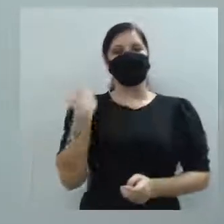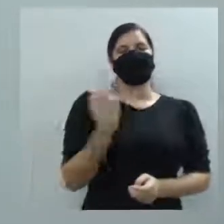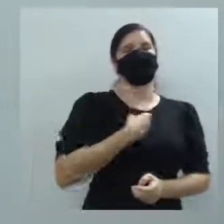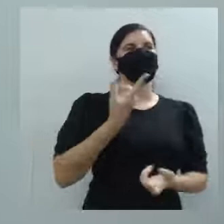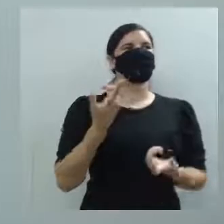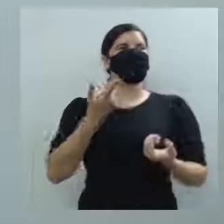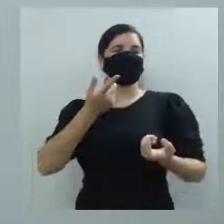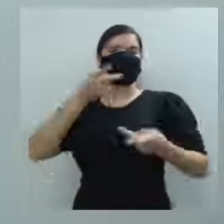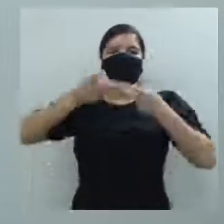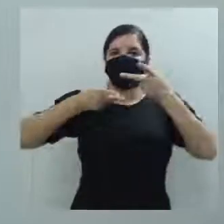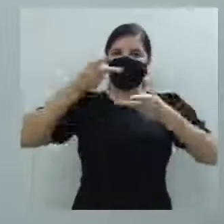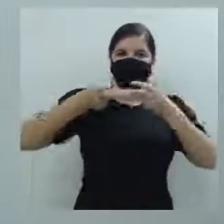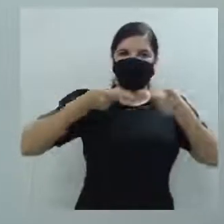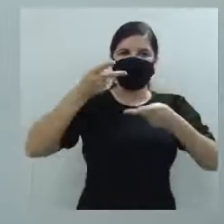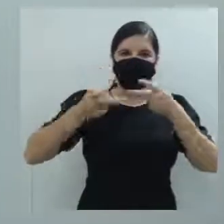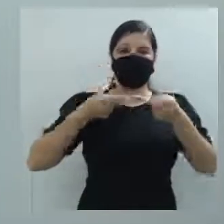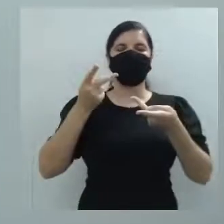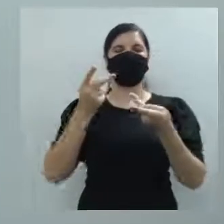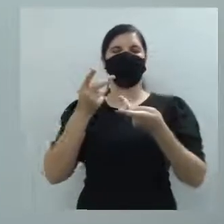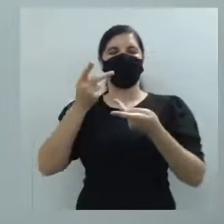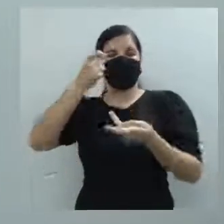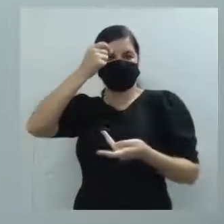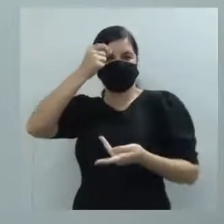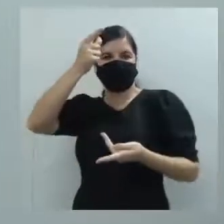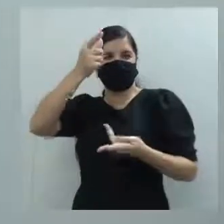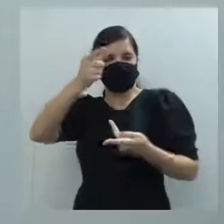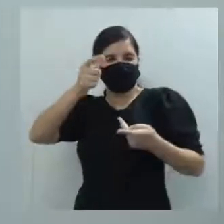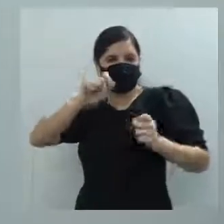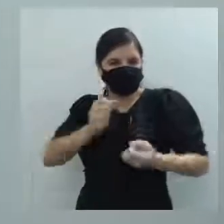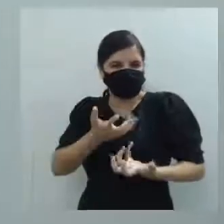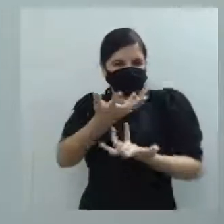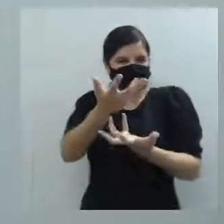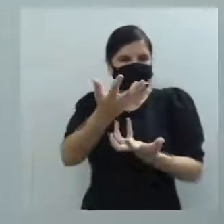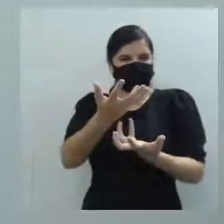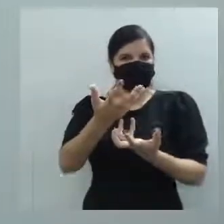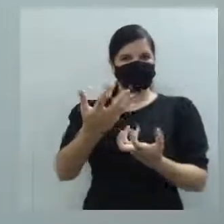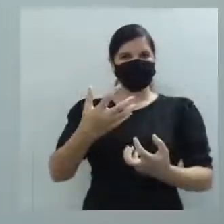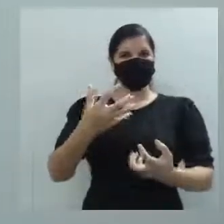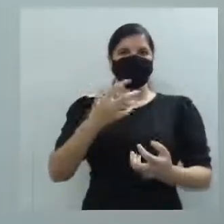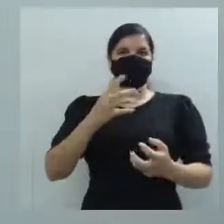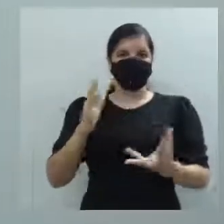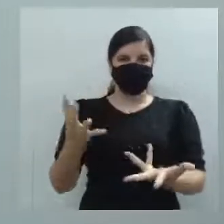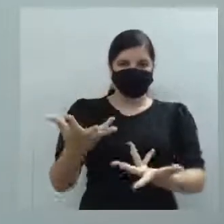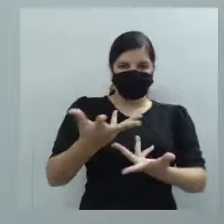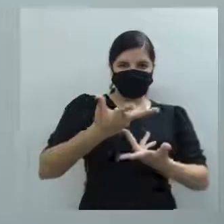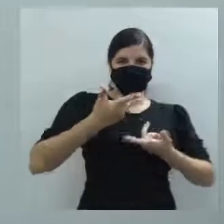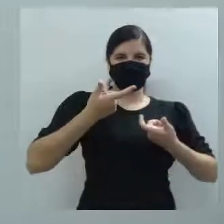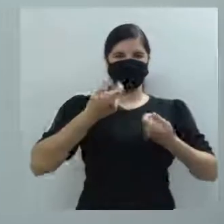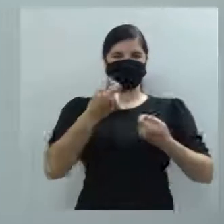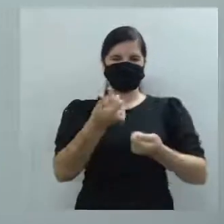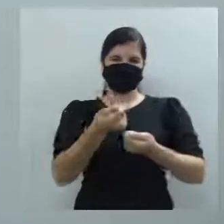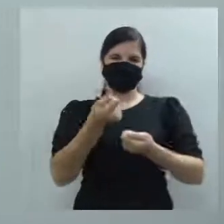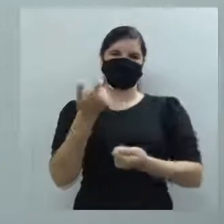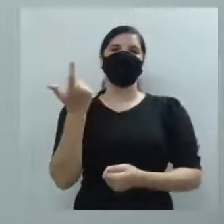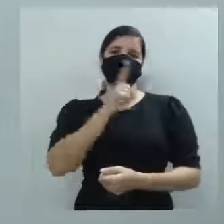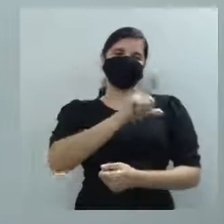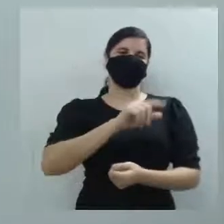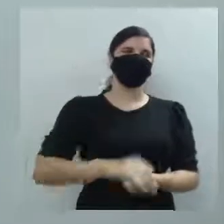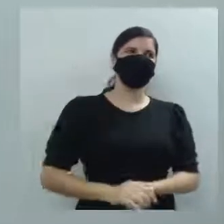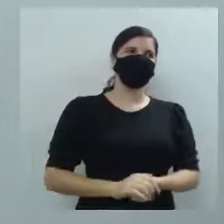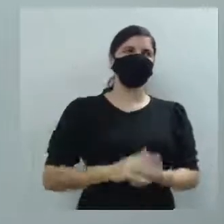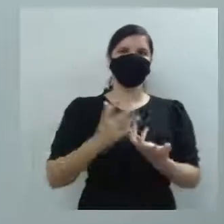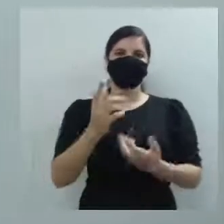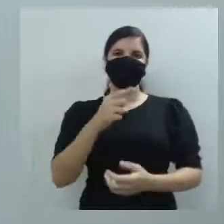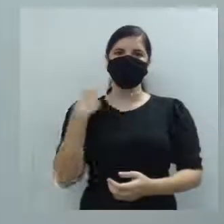falamos, nós transmitimos ideias também pela entoação, pela fluência. Lembrem-se, quando